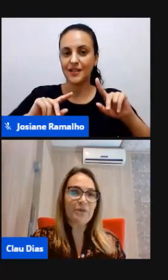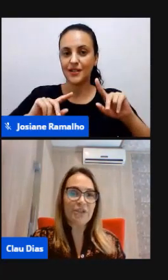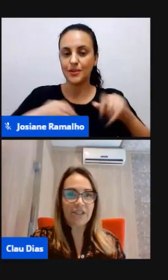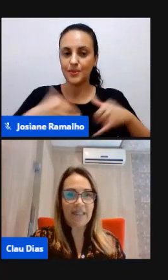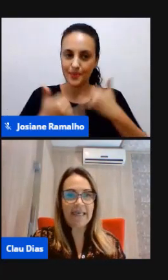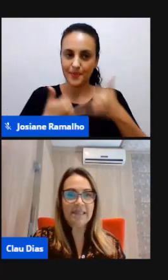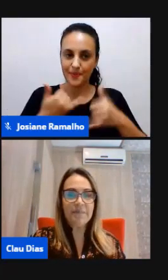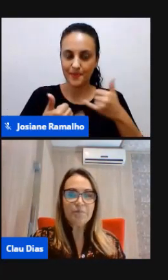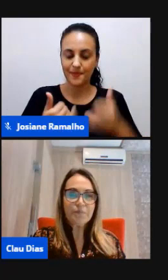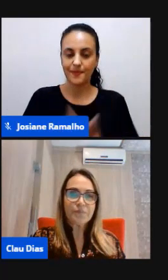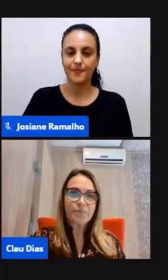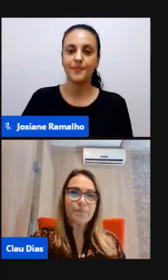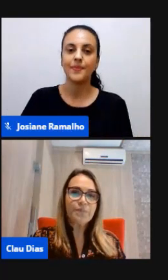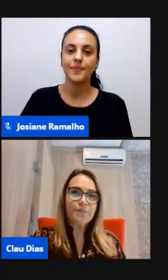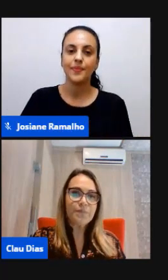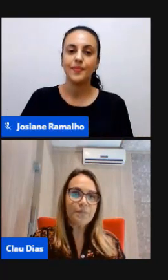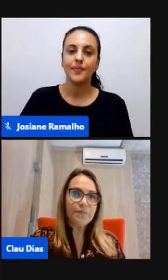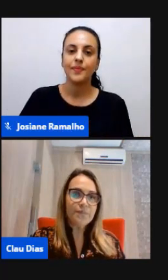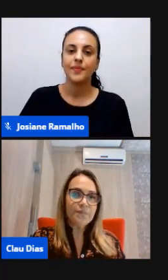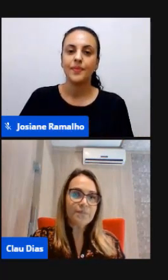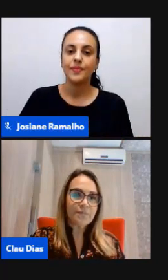Pode mudar, por gentileza?